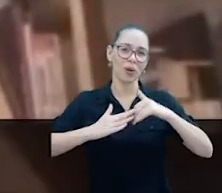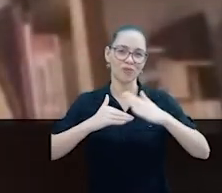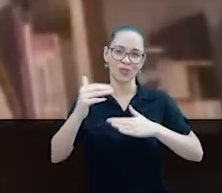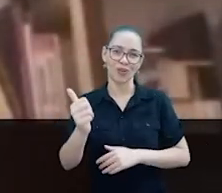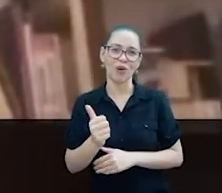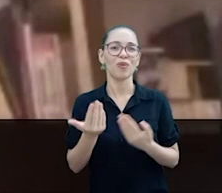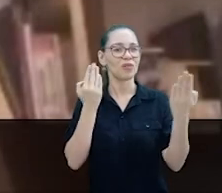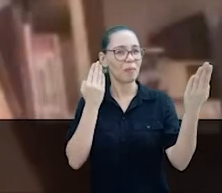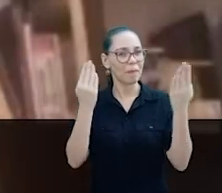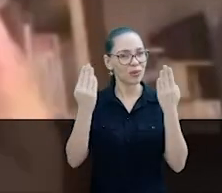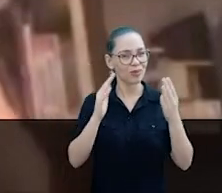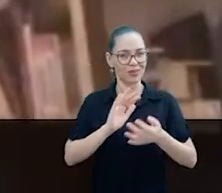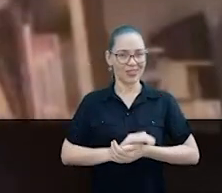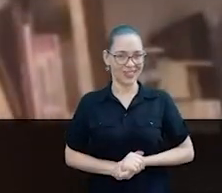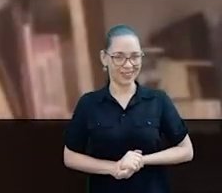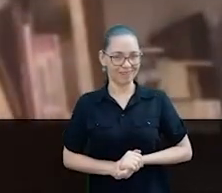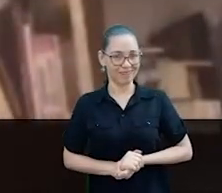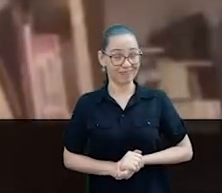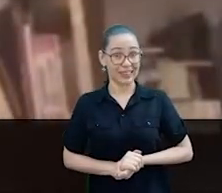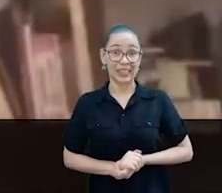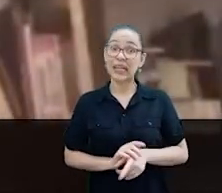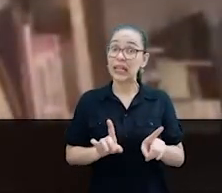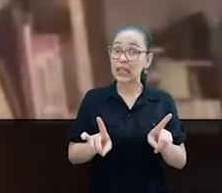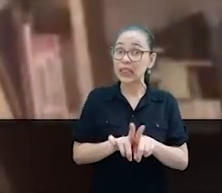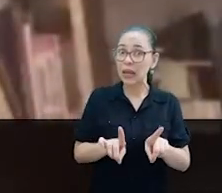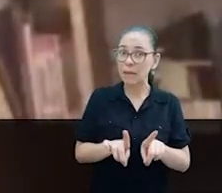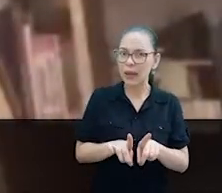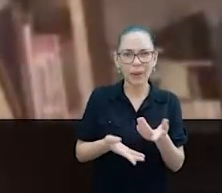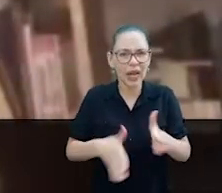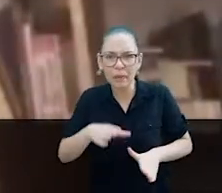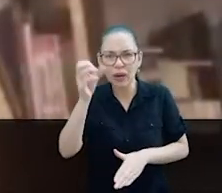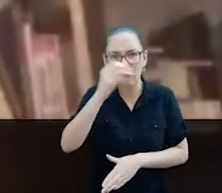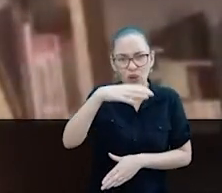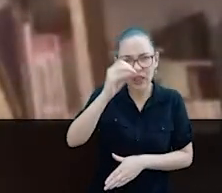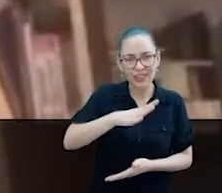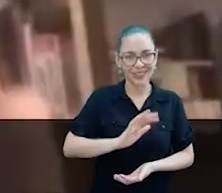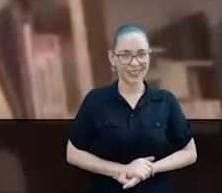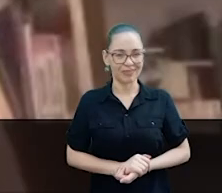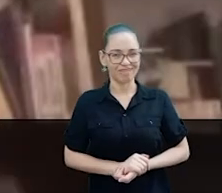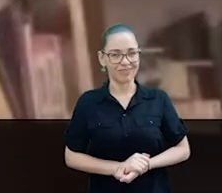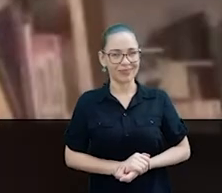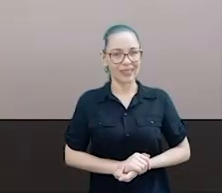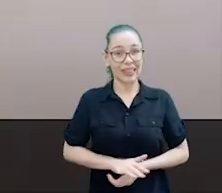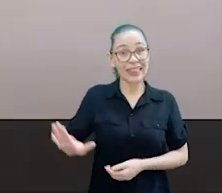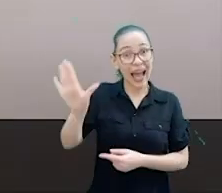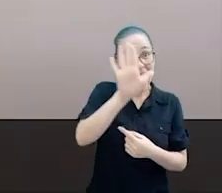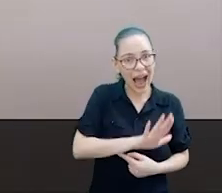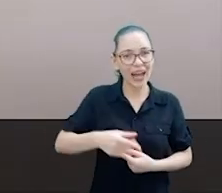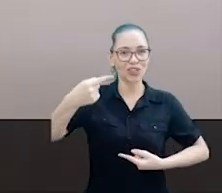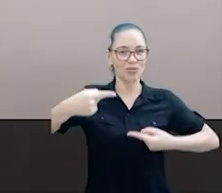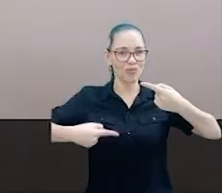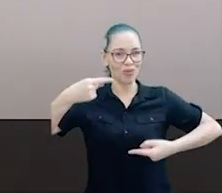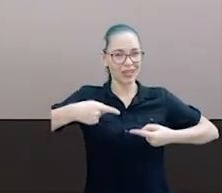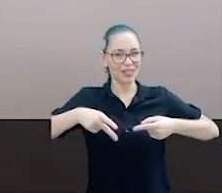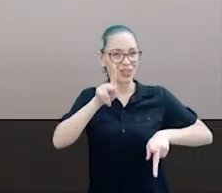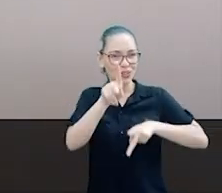nos alunos. E segundo, seria a intervenção nas situações de violações de direitos humanos. Especialmente com